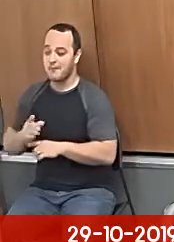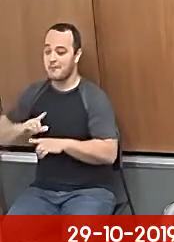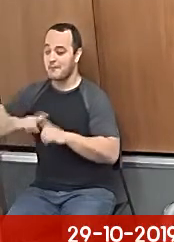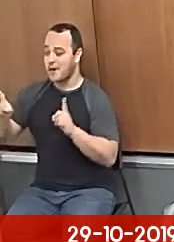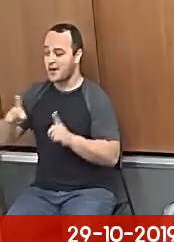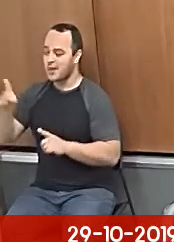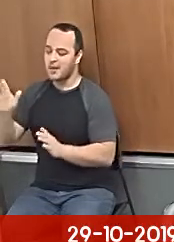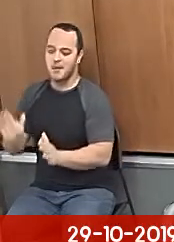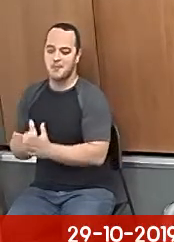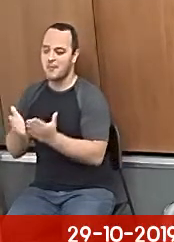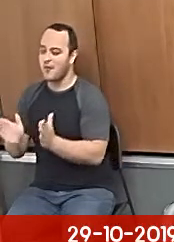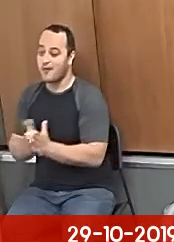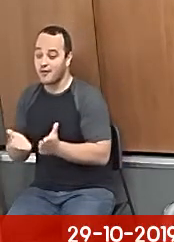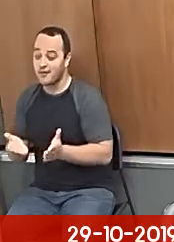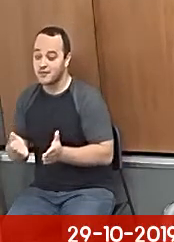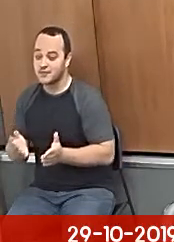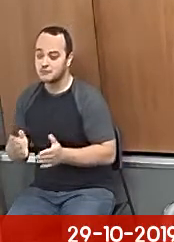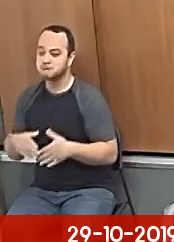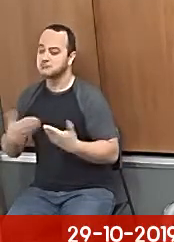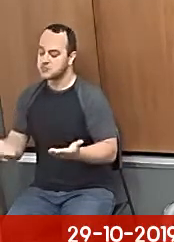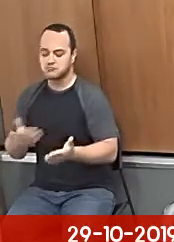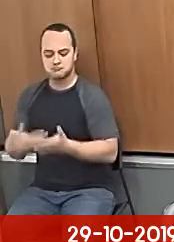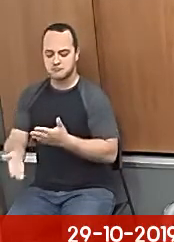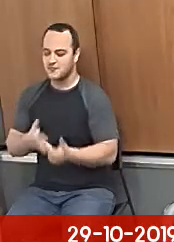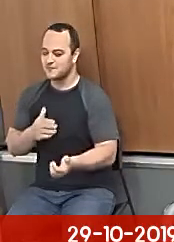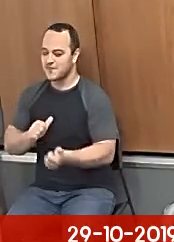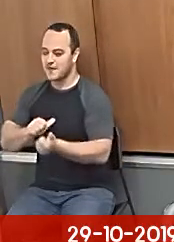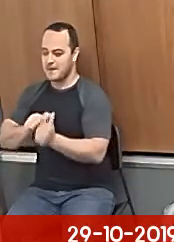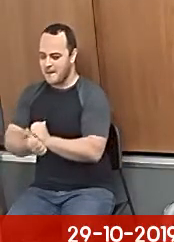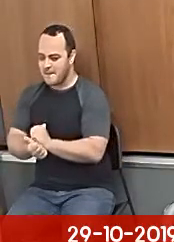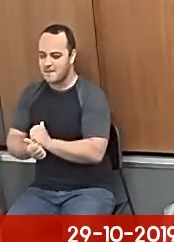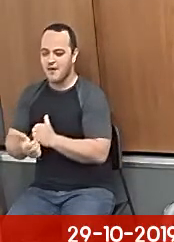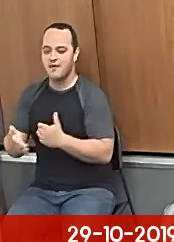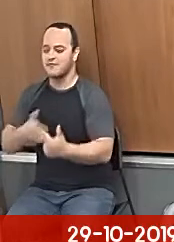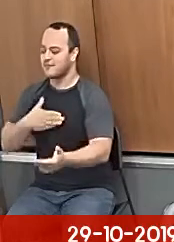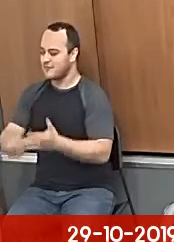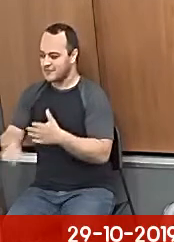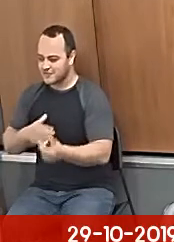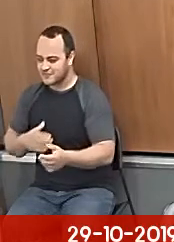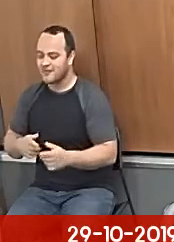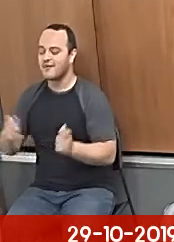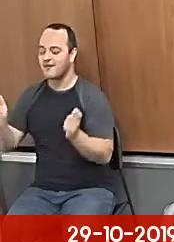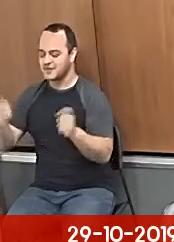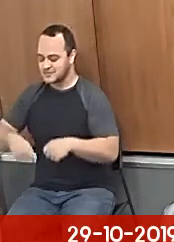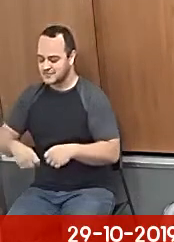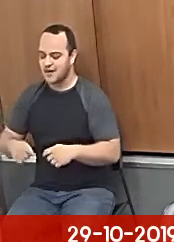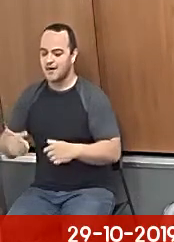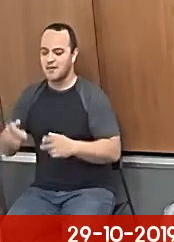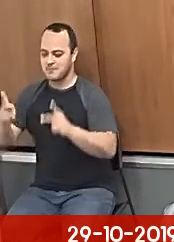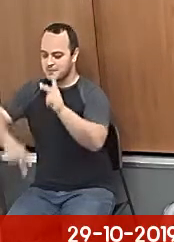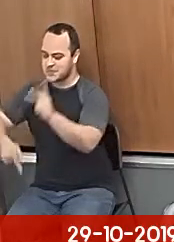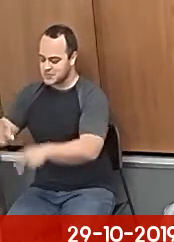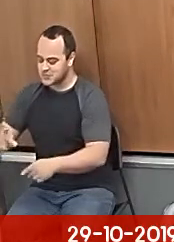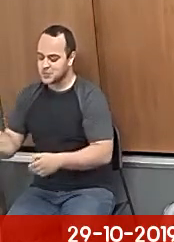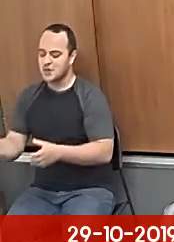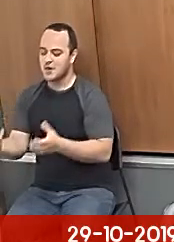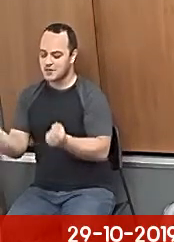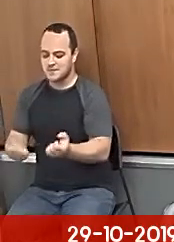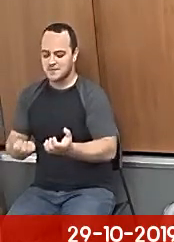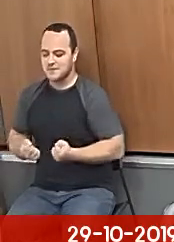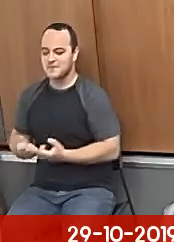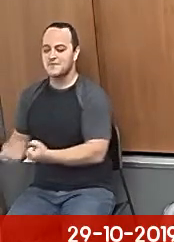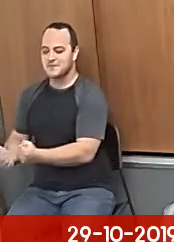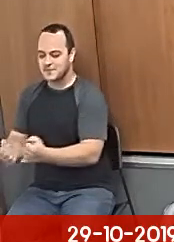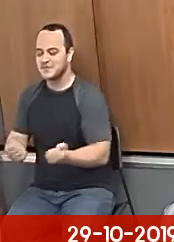ele proporciona momentos como nós vimos aqui na televisão, que confesso que nem eu imaginava um dia ver, né? Eu acho que o